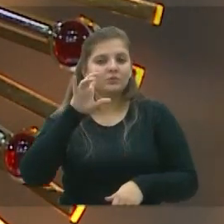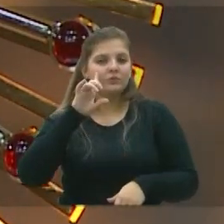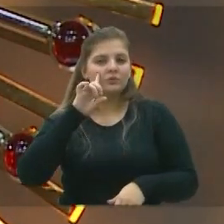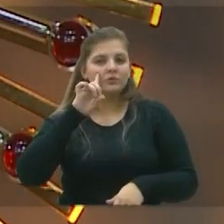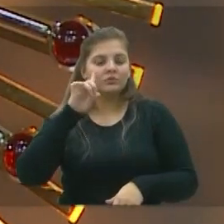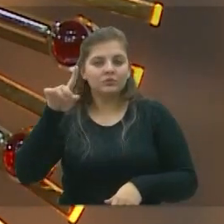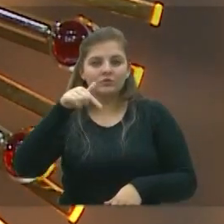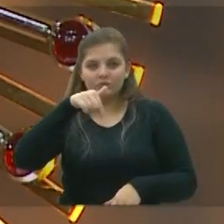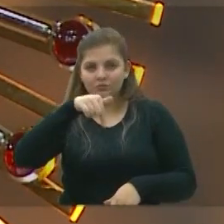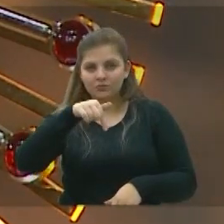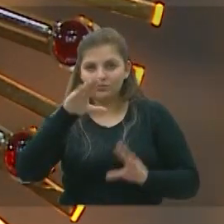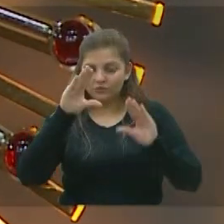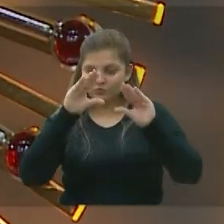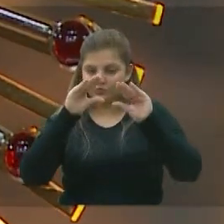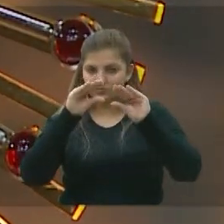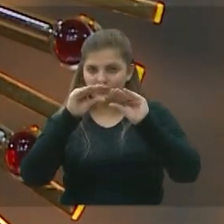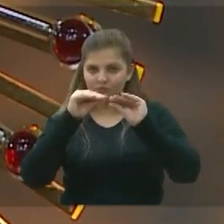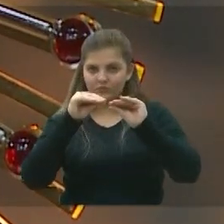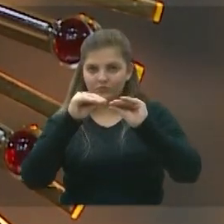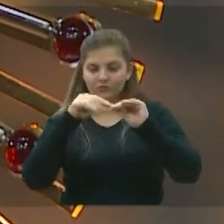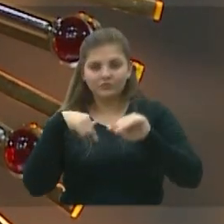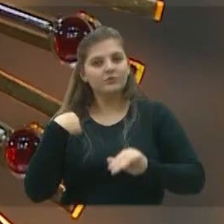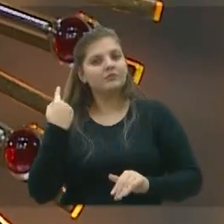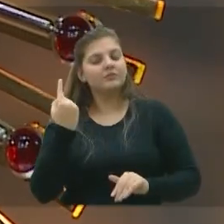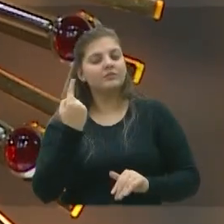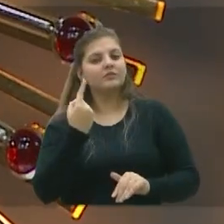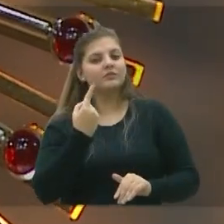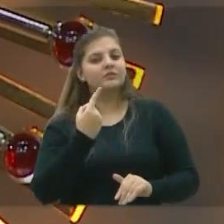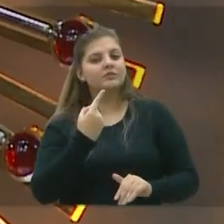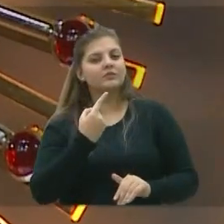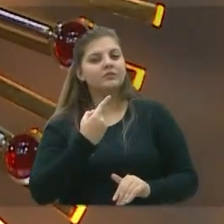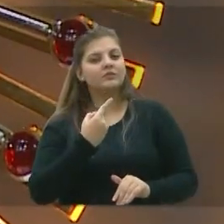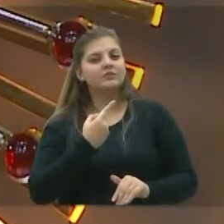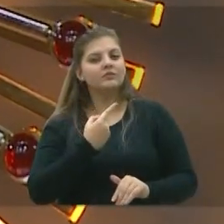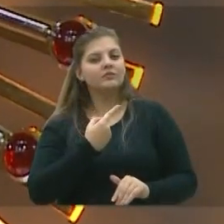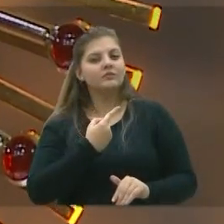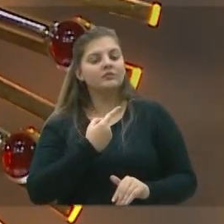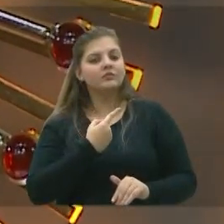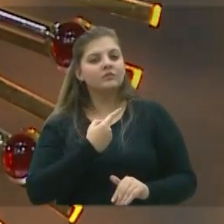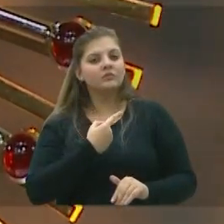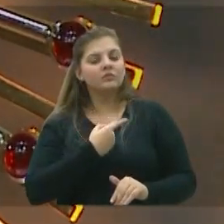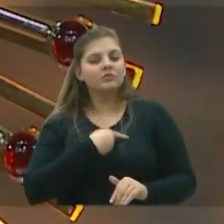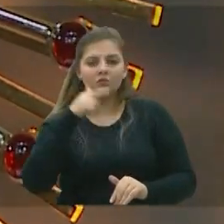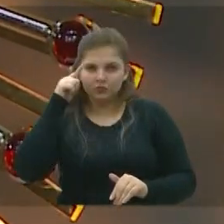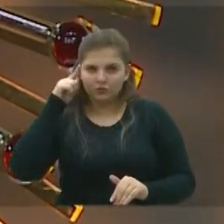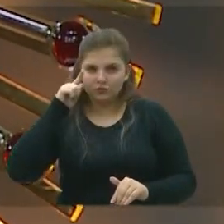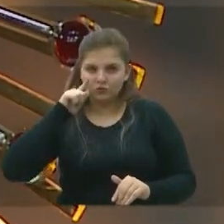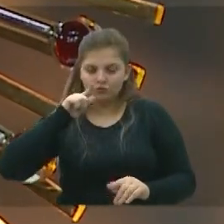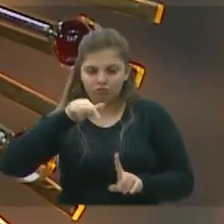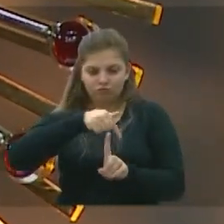na 7ª noite, nós daremos a volta, nós